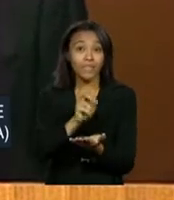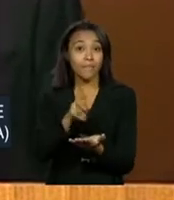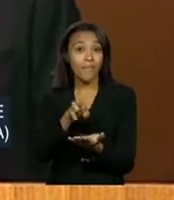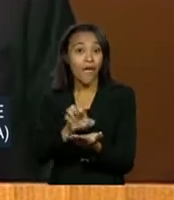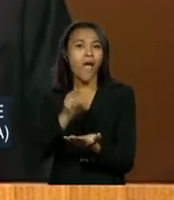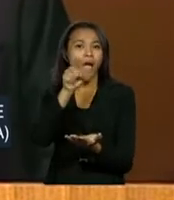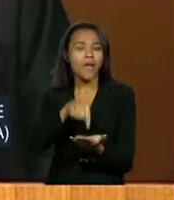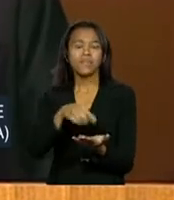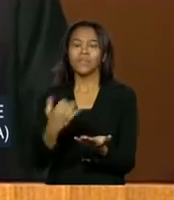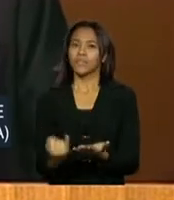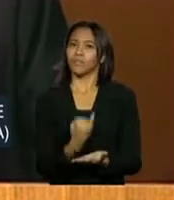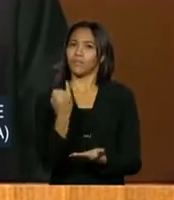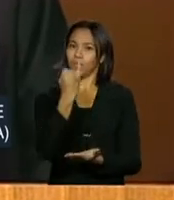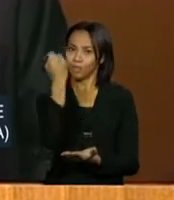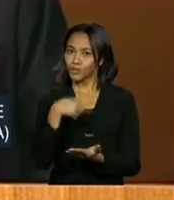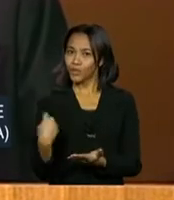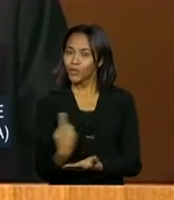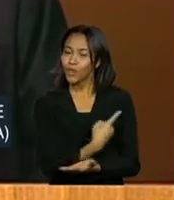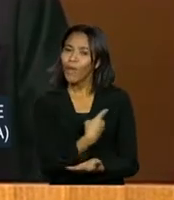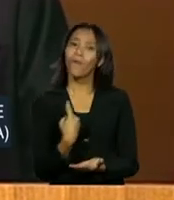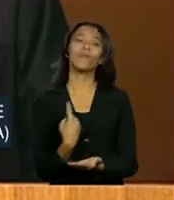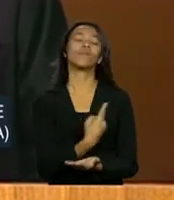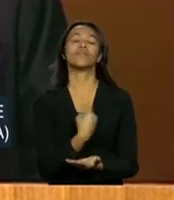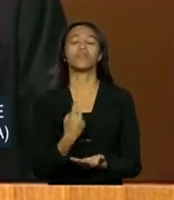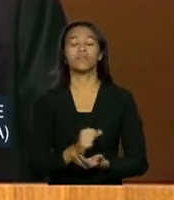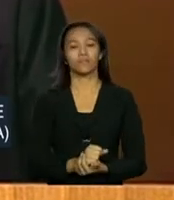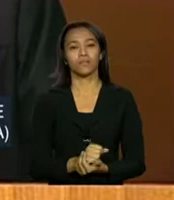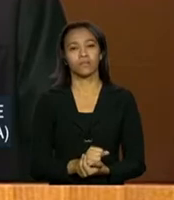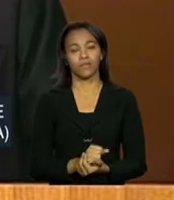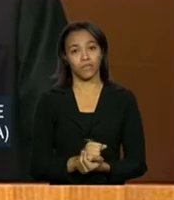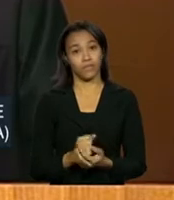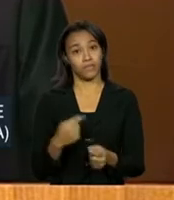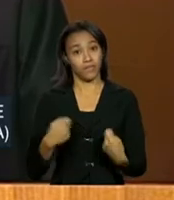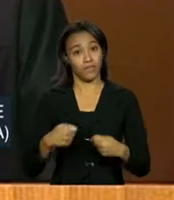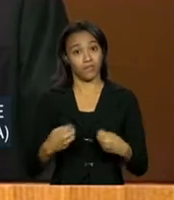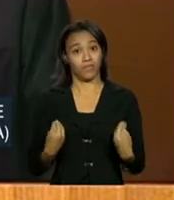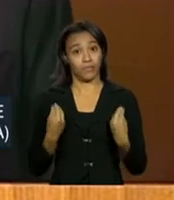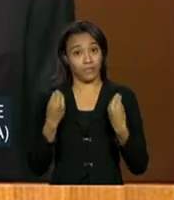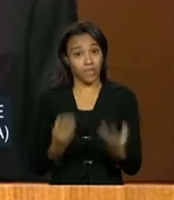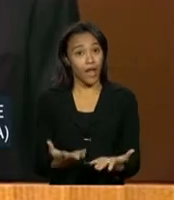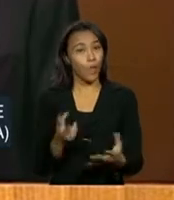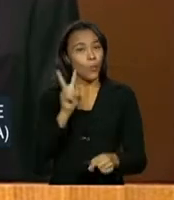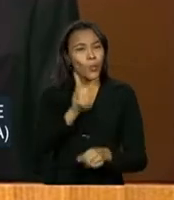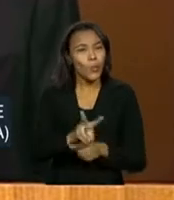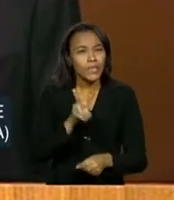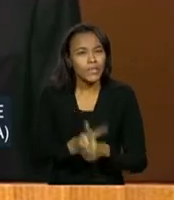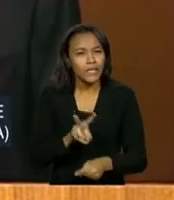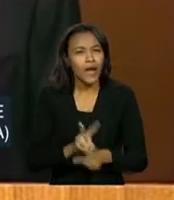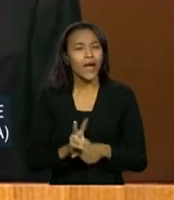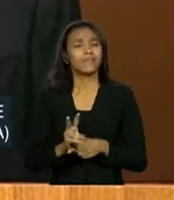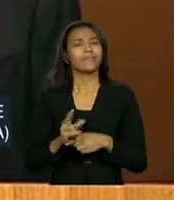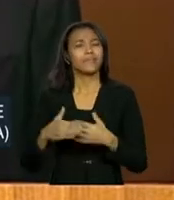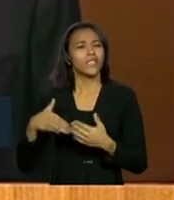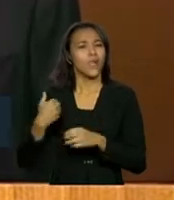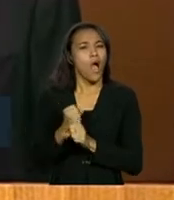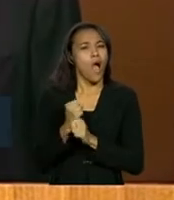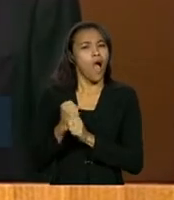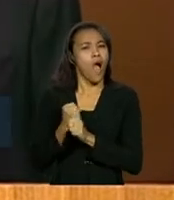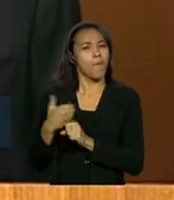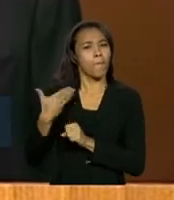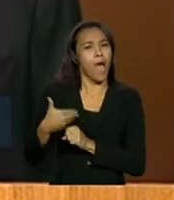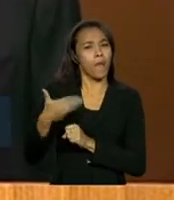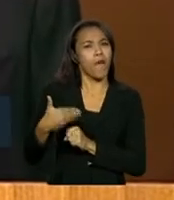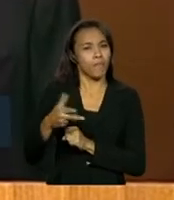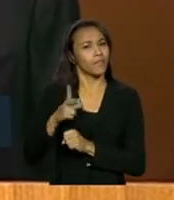é um patrimônio que nós devemos dar o mesmo tratamento que, ao longo desses anos todos,